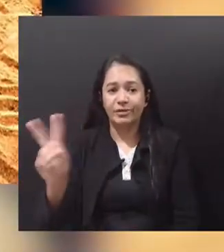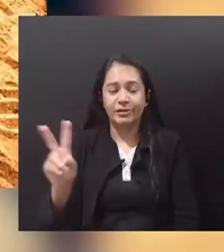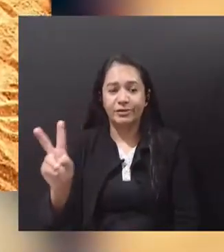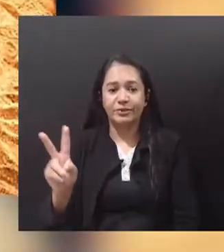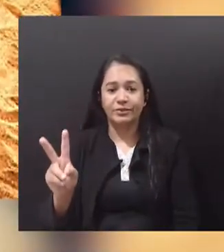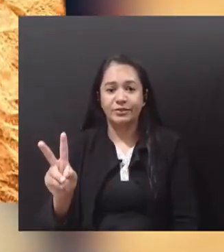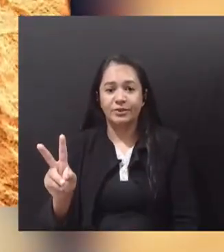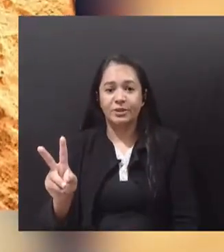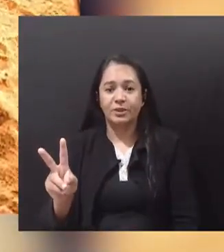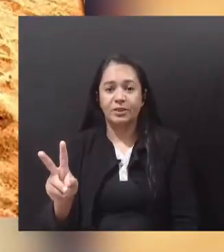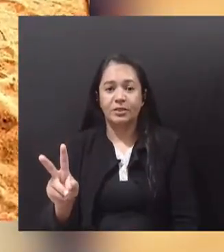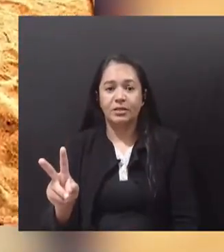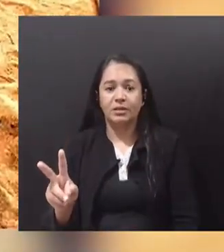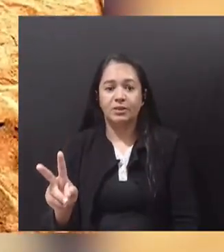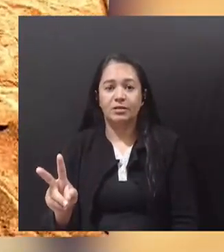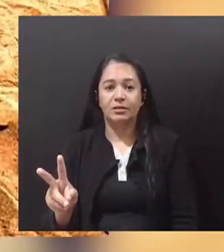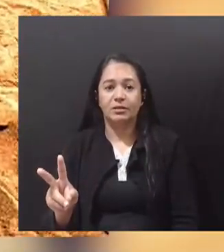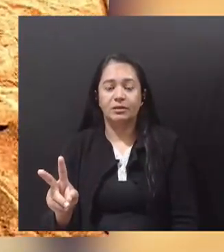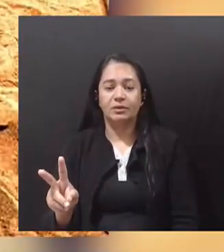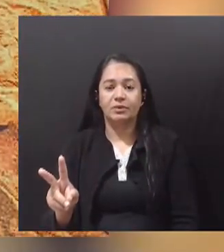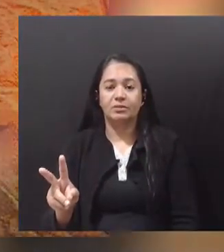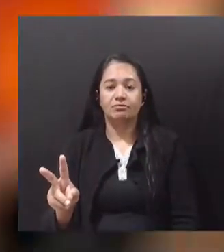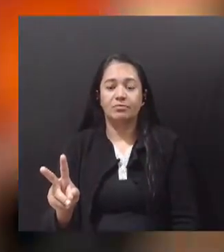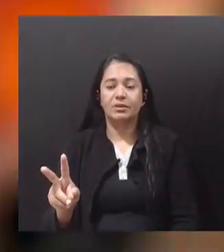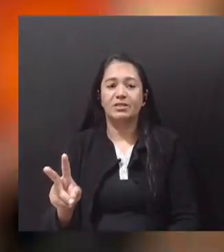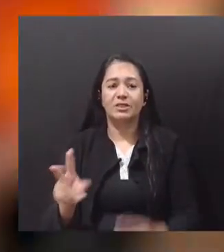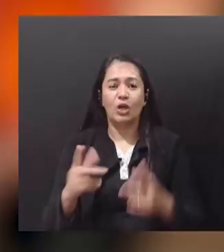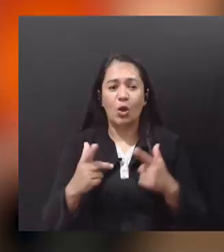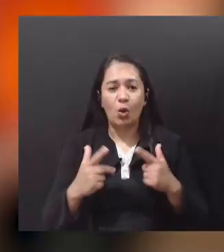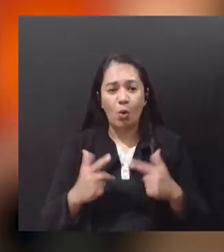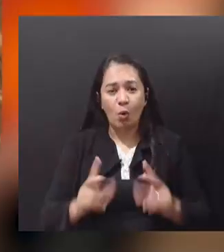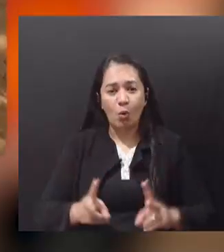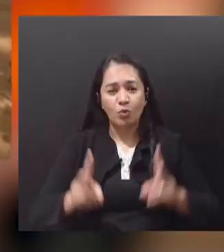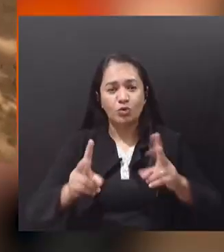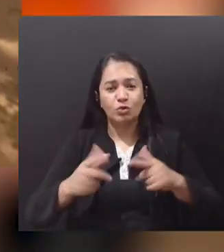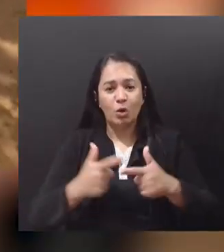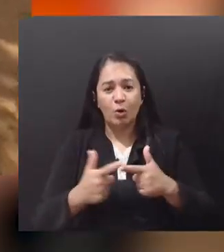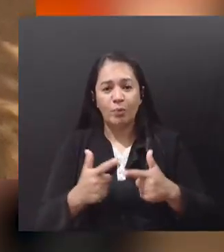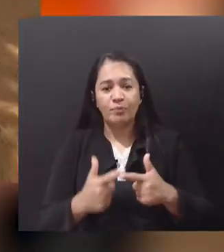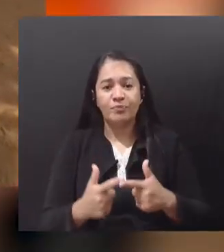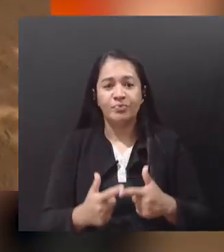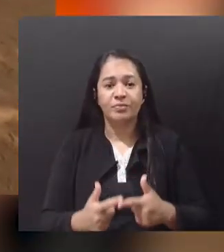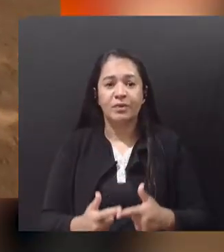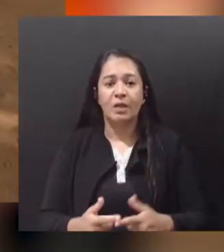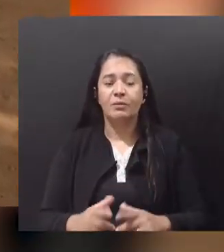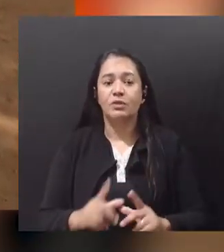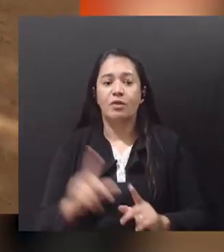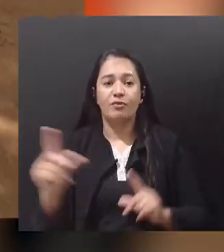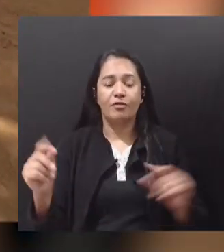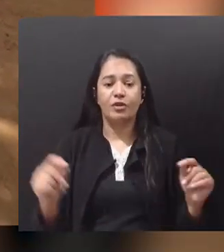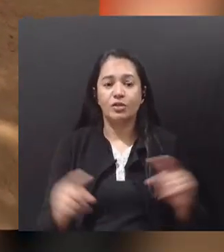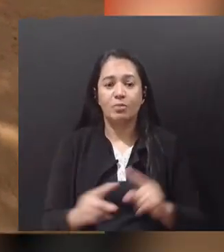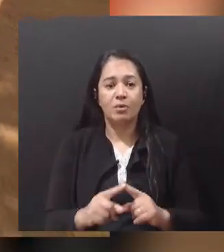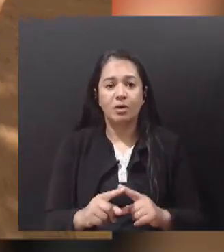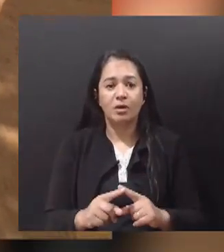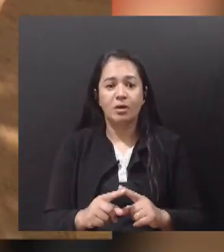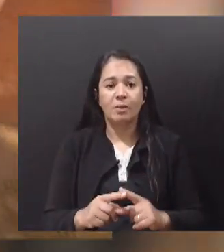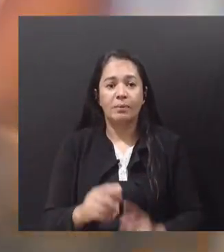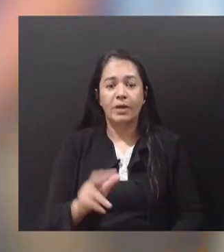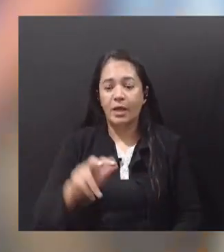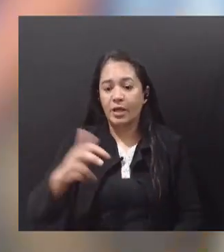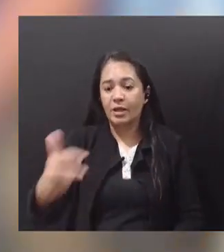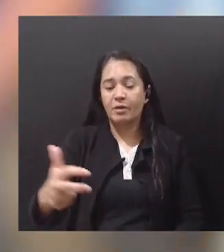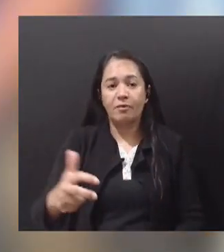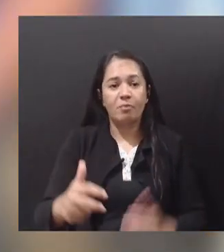totalmente saneada. As pessoas estão fugindo de lá, não para ter uma vida melhor, estão fugindo de lá para não morrer de fome, né? Sim.